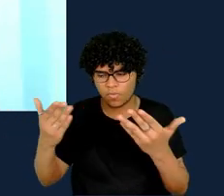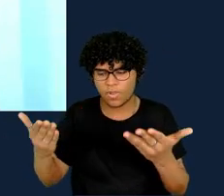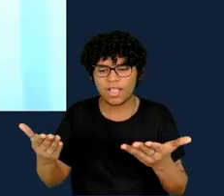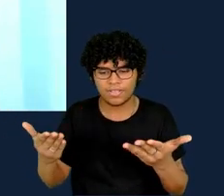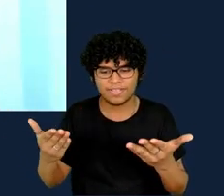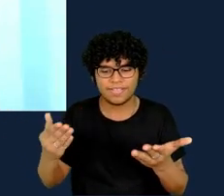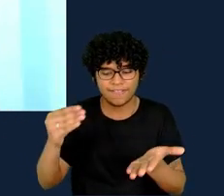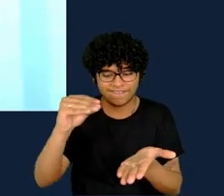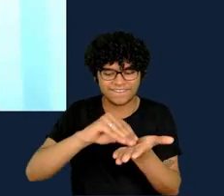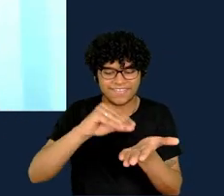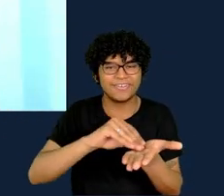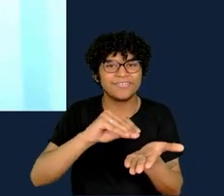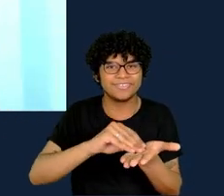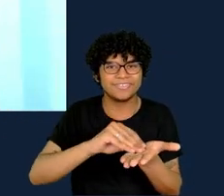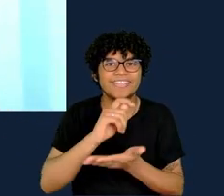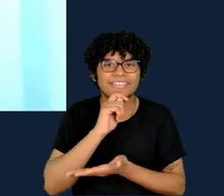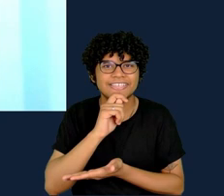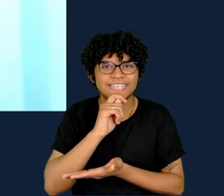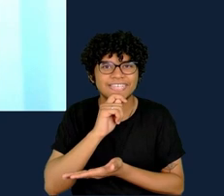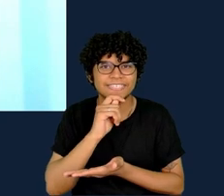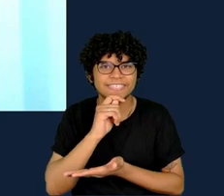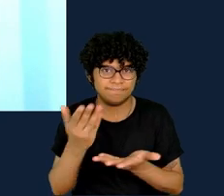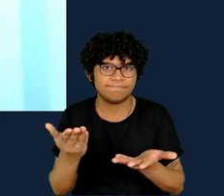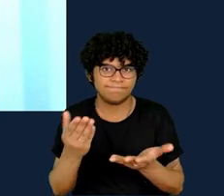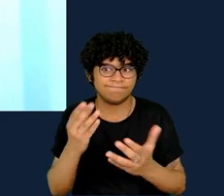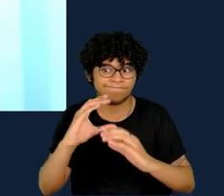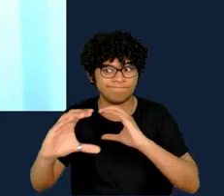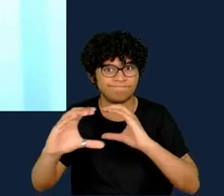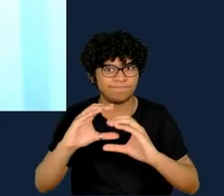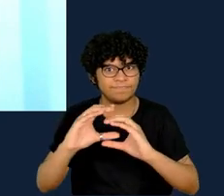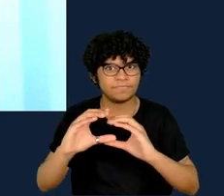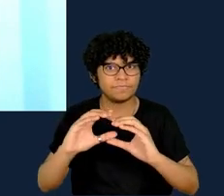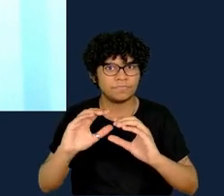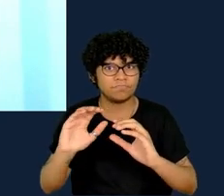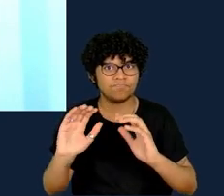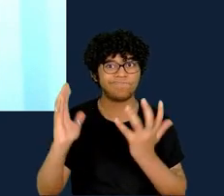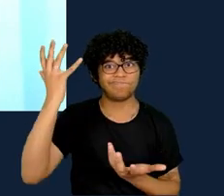que existem nessa, quando comunicar a mudança climática?